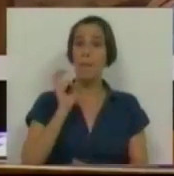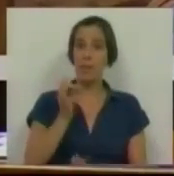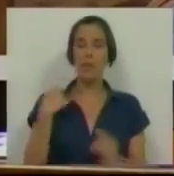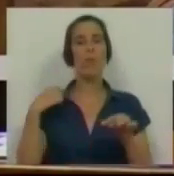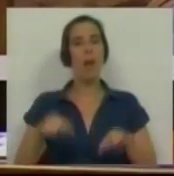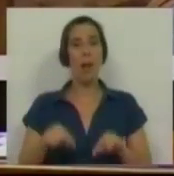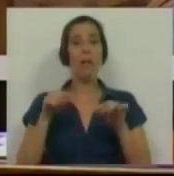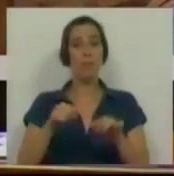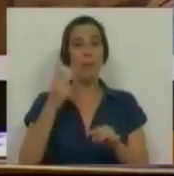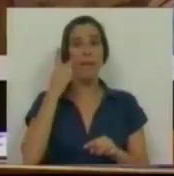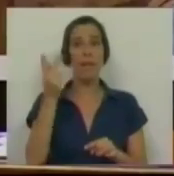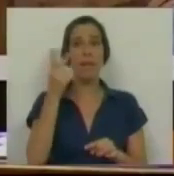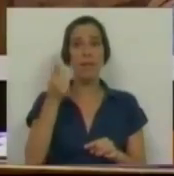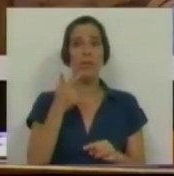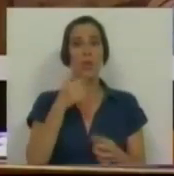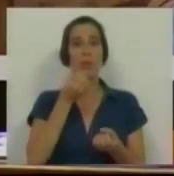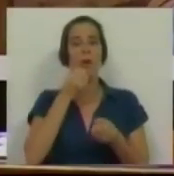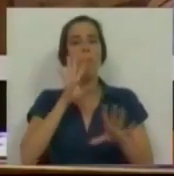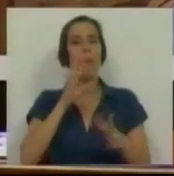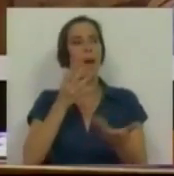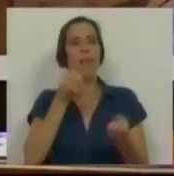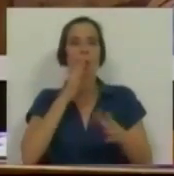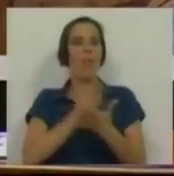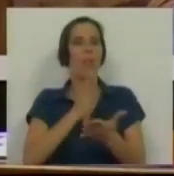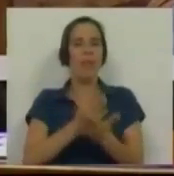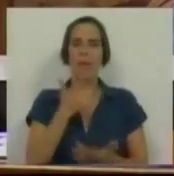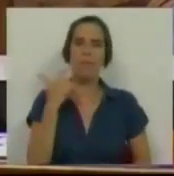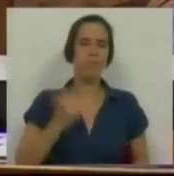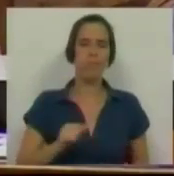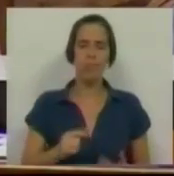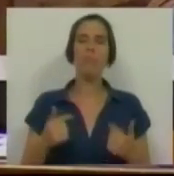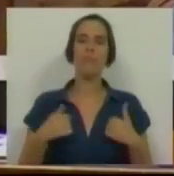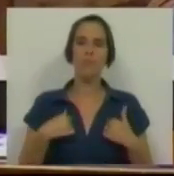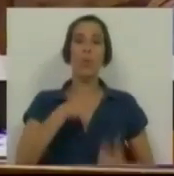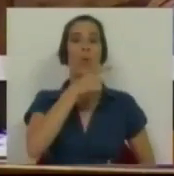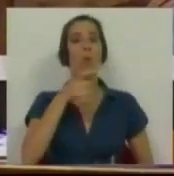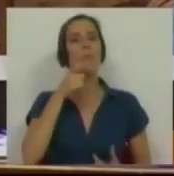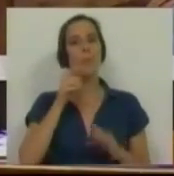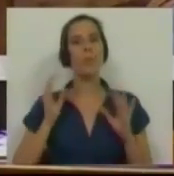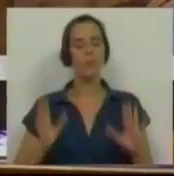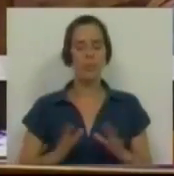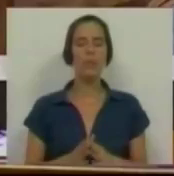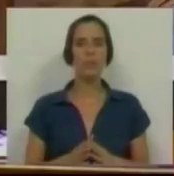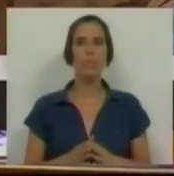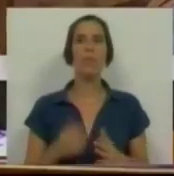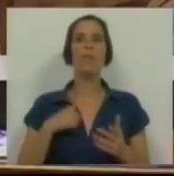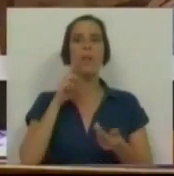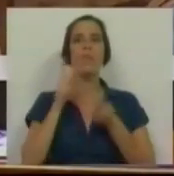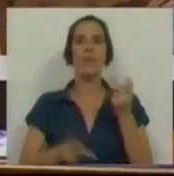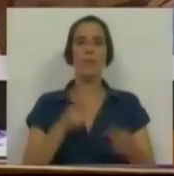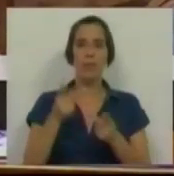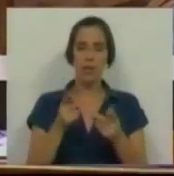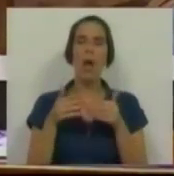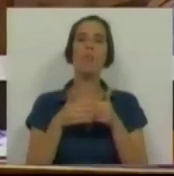necessário, porque estas vidas não podem ser perdidas em vão. E por isso nós comprometemos-nos. Vamos avaliar